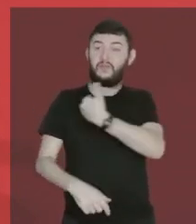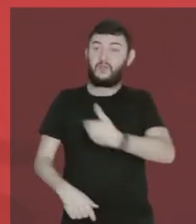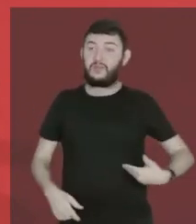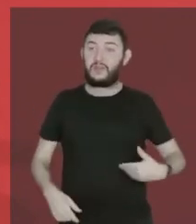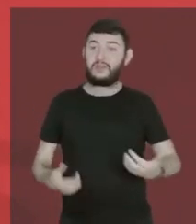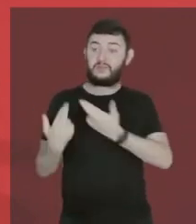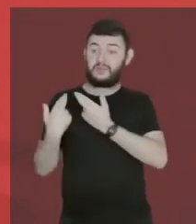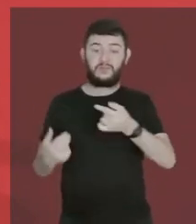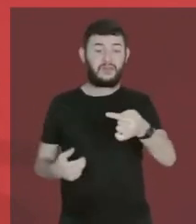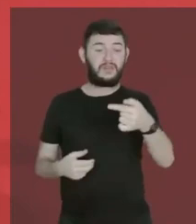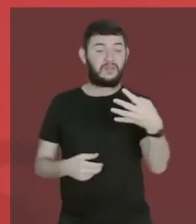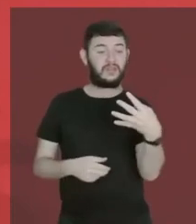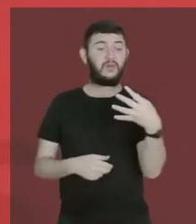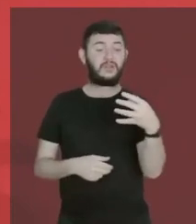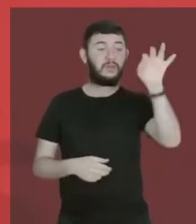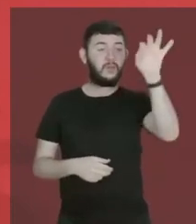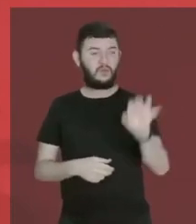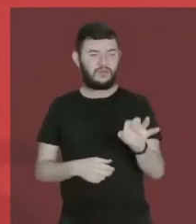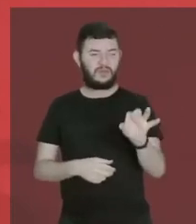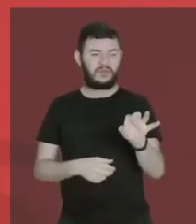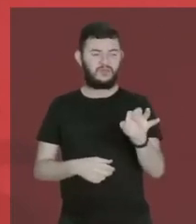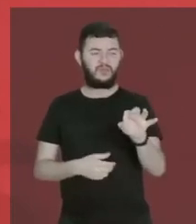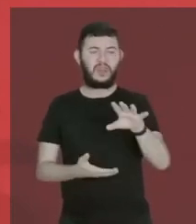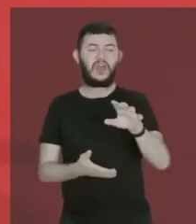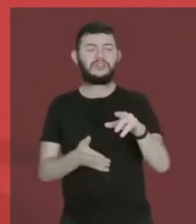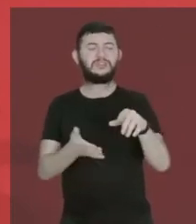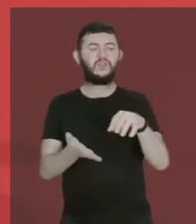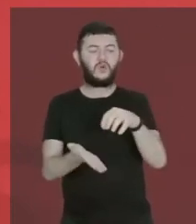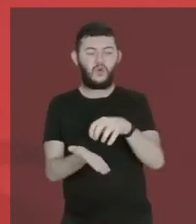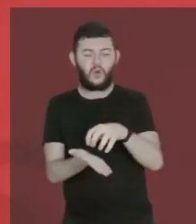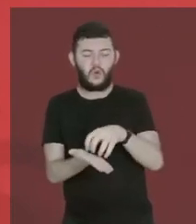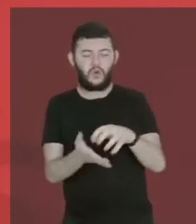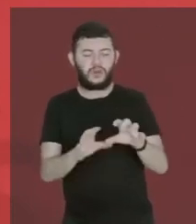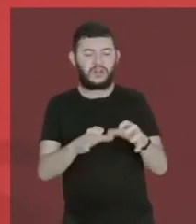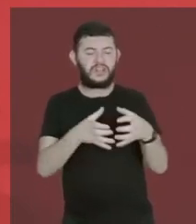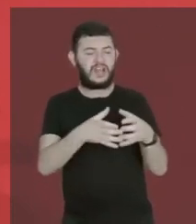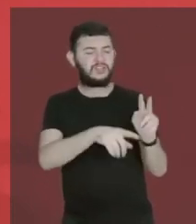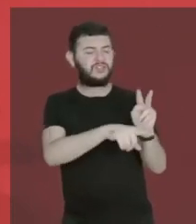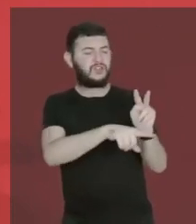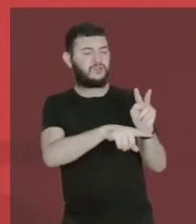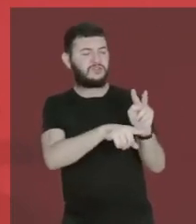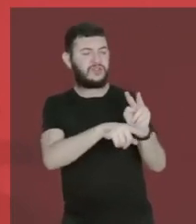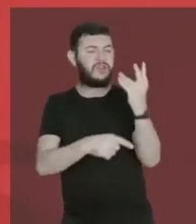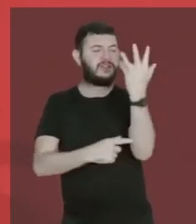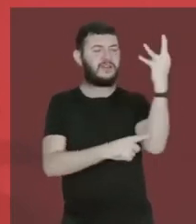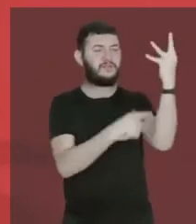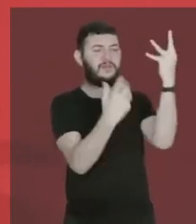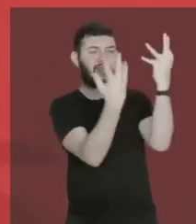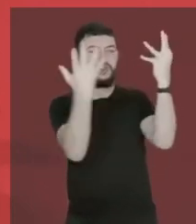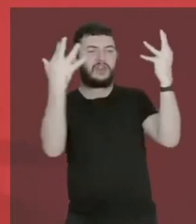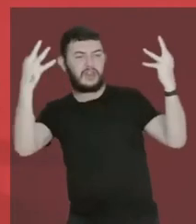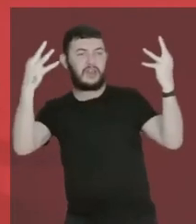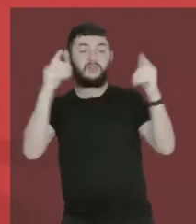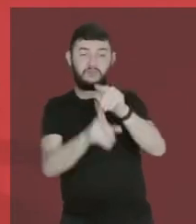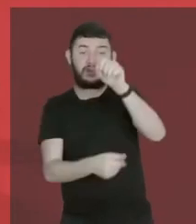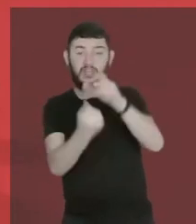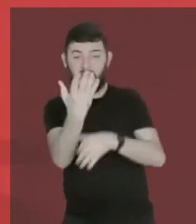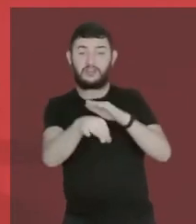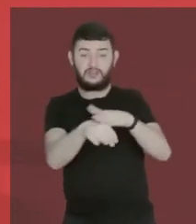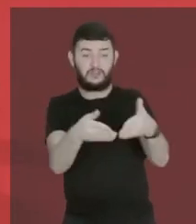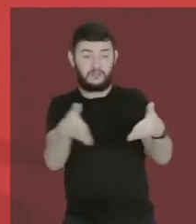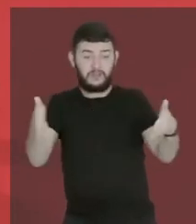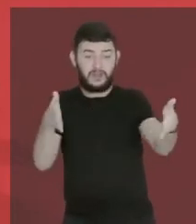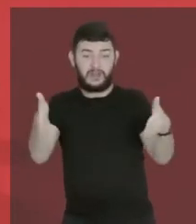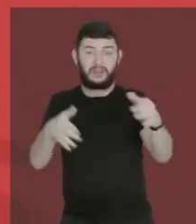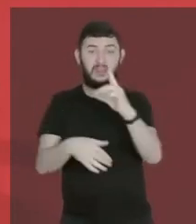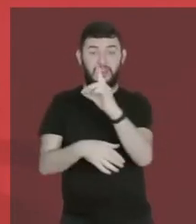equilíbrio. Portanto, nós saberemos cuidar da Amazônia e saberemos dizer ao mundo: a